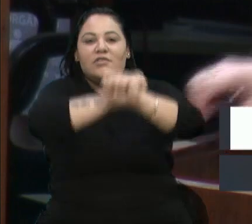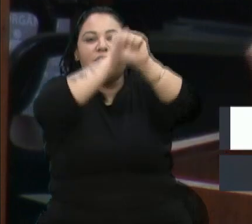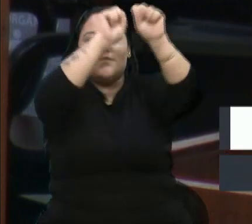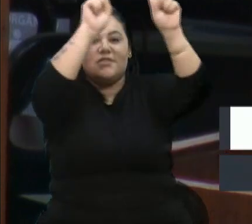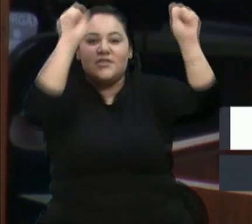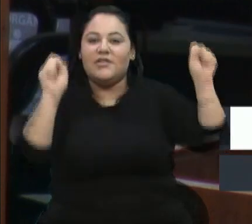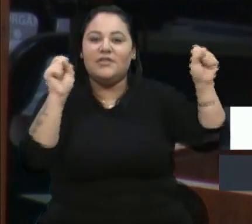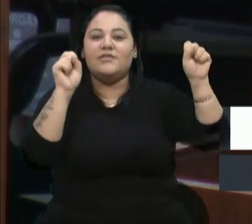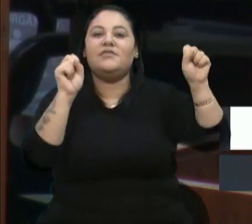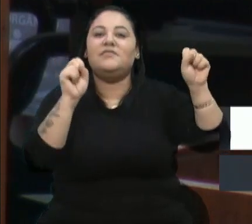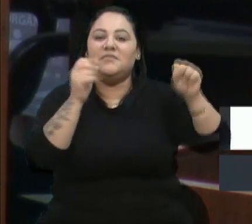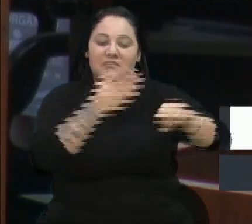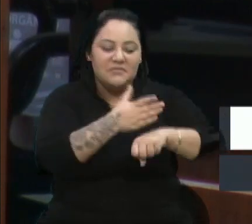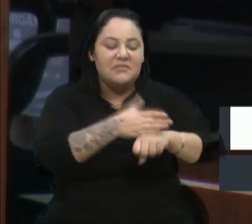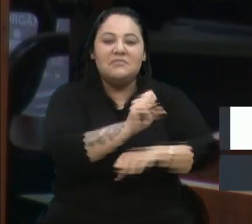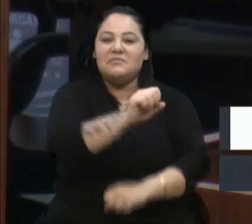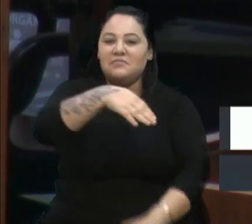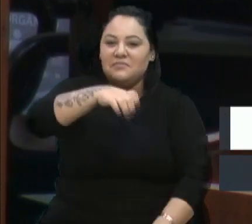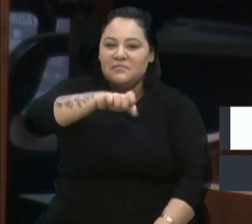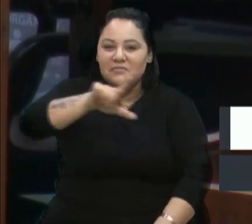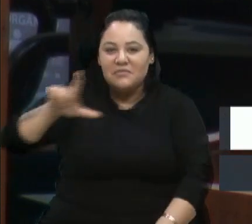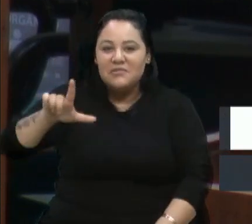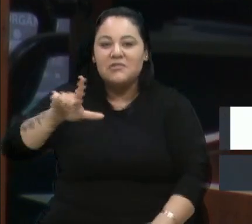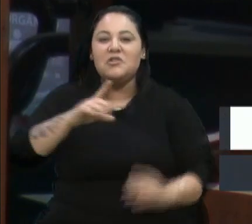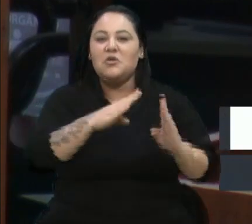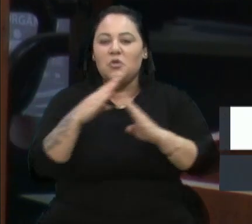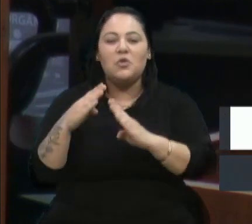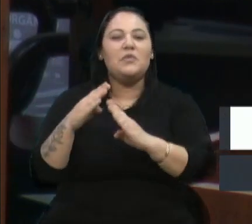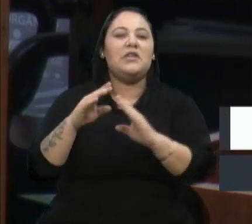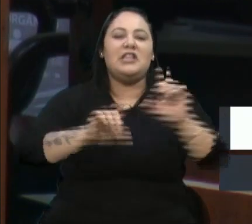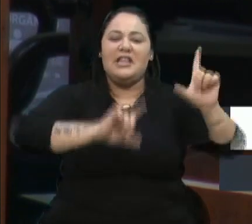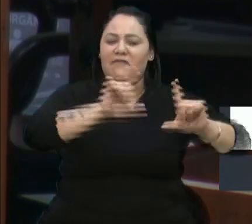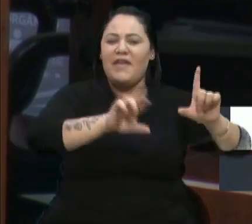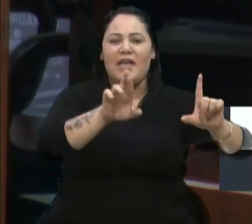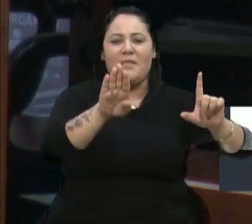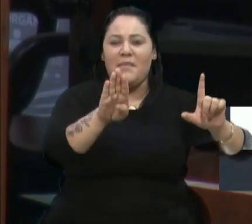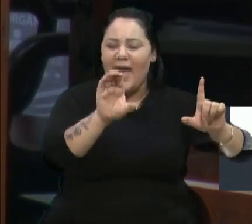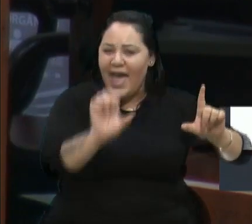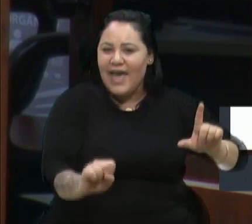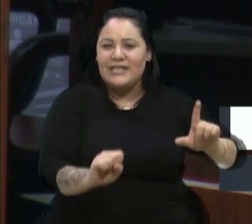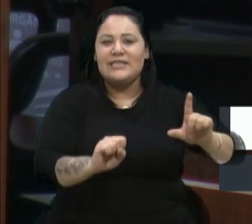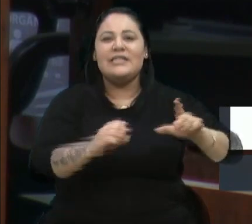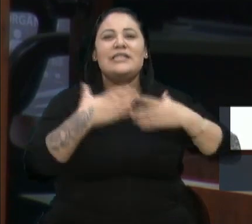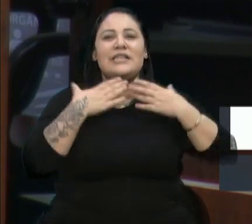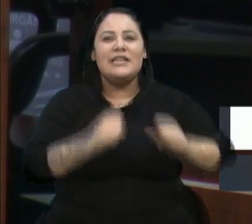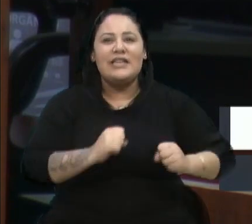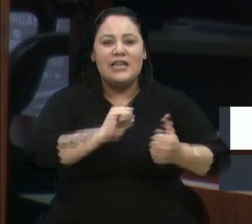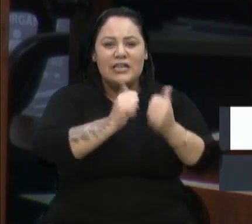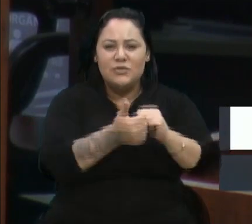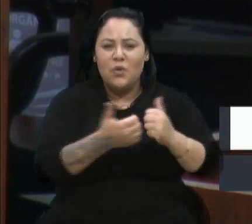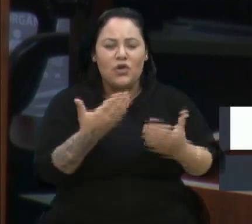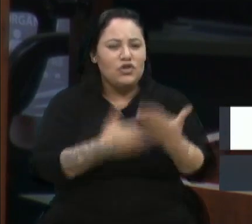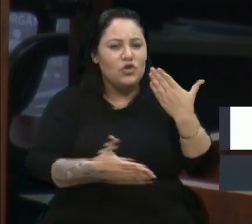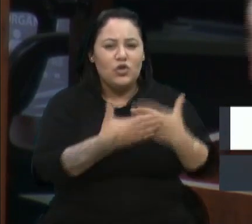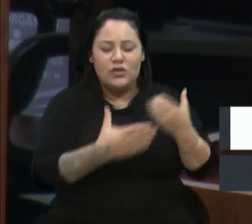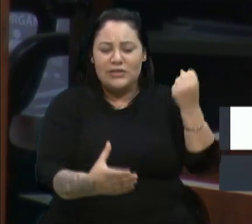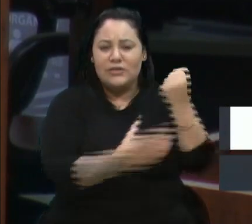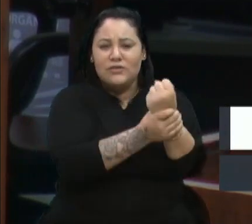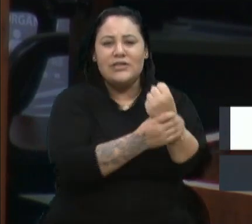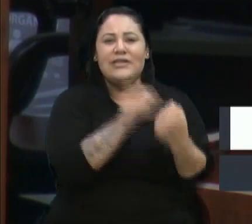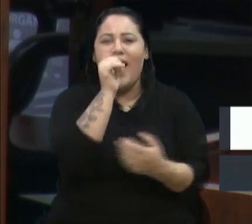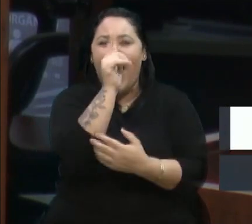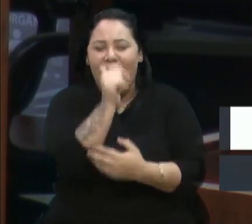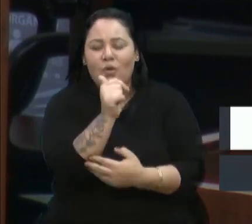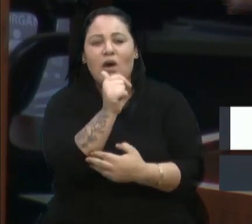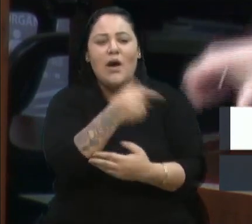com a participação da SMEL, do clube, da FEComércio, da RBS, da Secretaria de Trânsito e Transportes, que deu toda a segurança, do SAMAI, dos